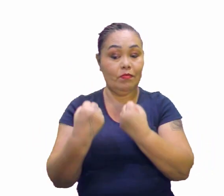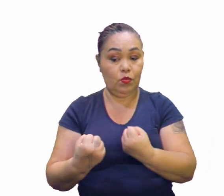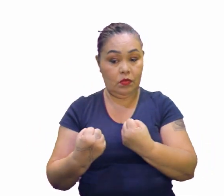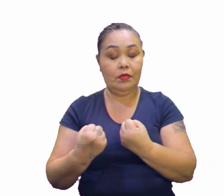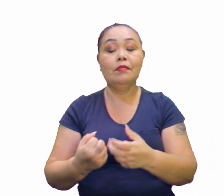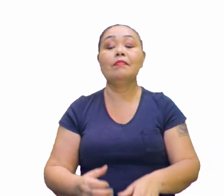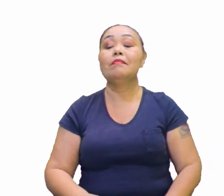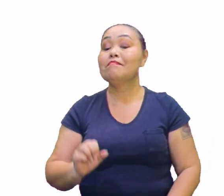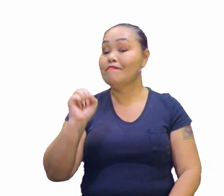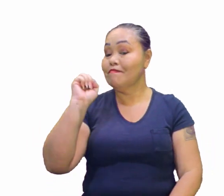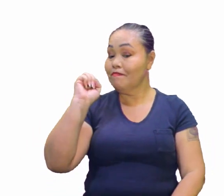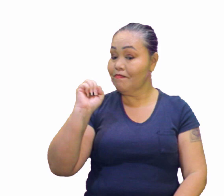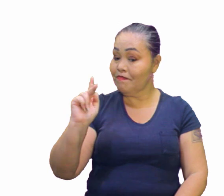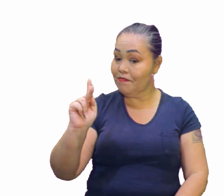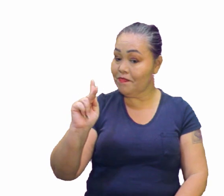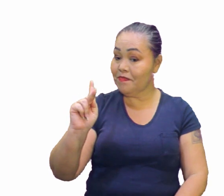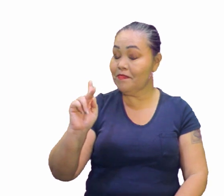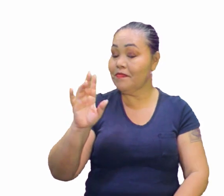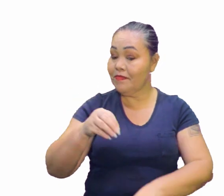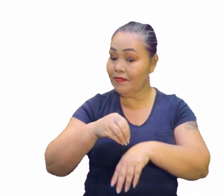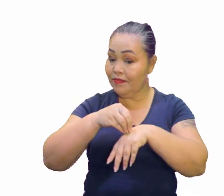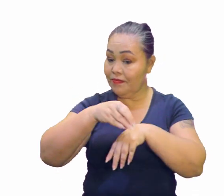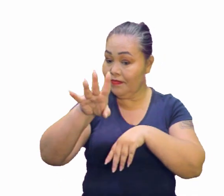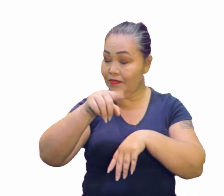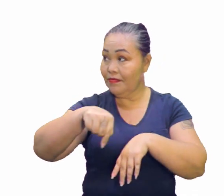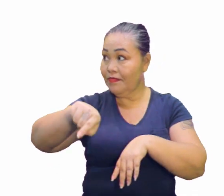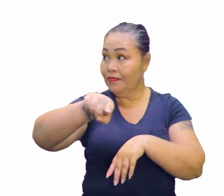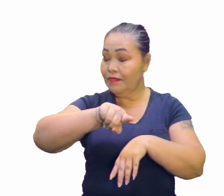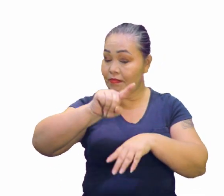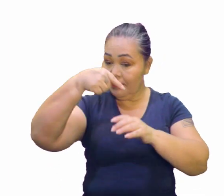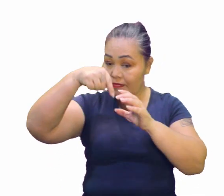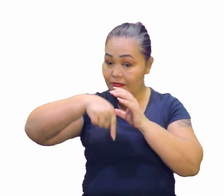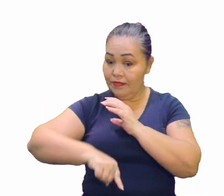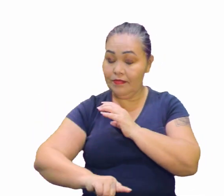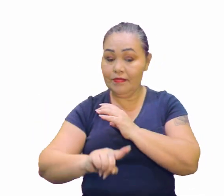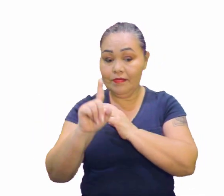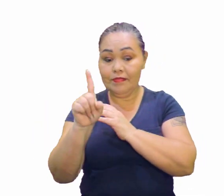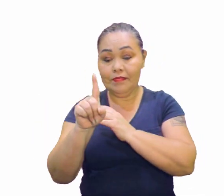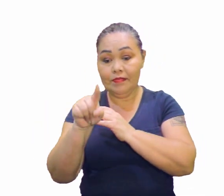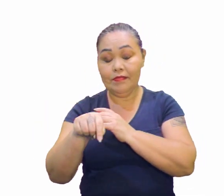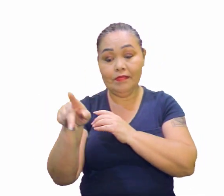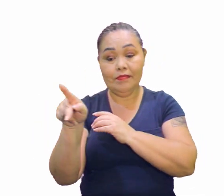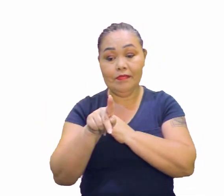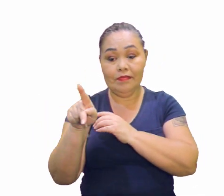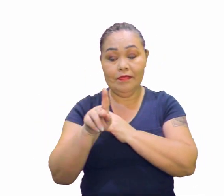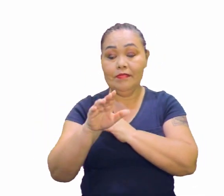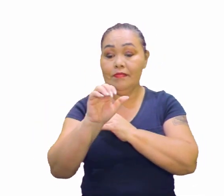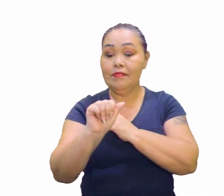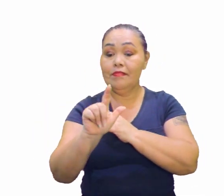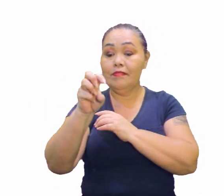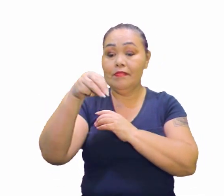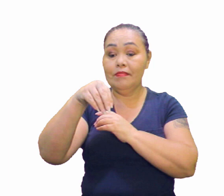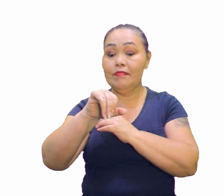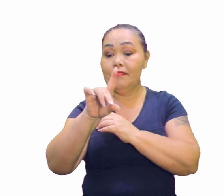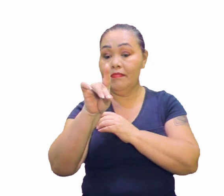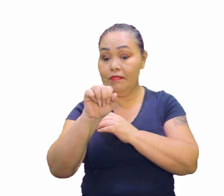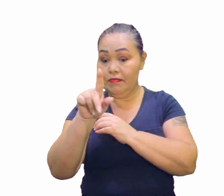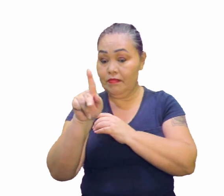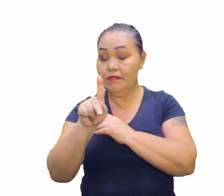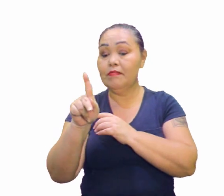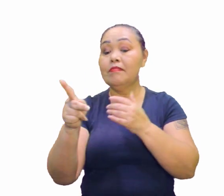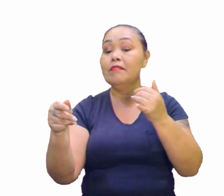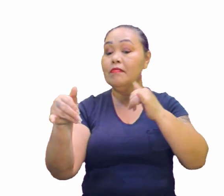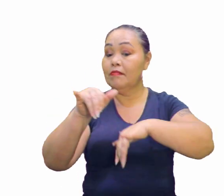pesado, ok? Fica a dica aí para você aprofundar isso com o professor Almeida de Química